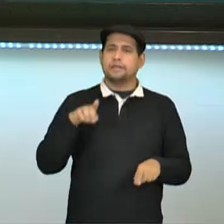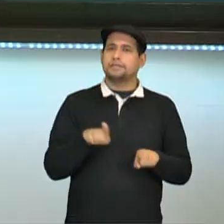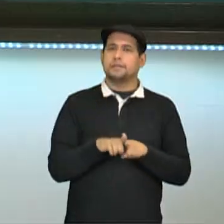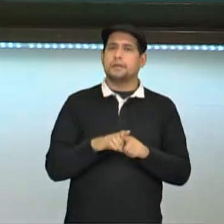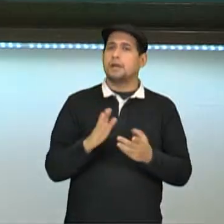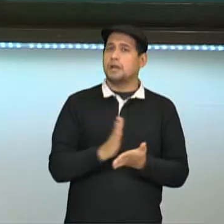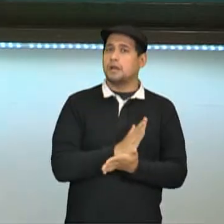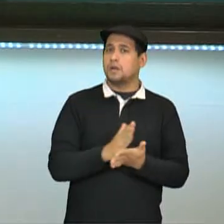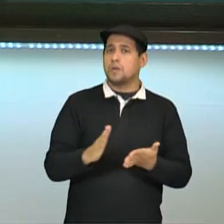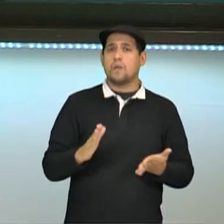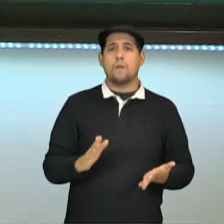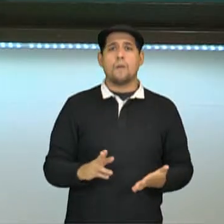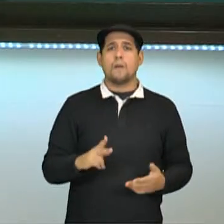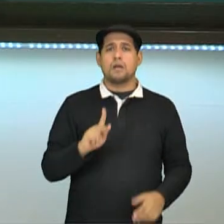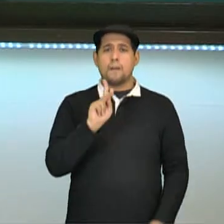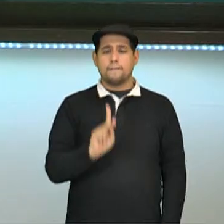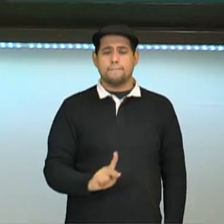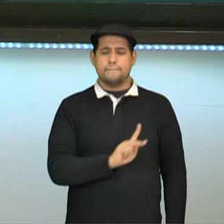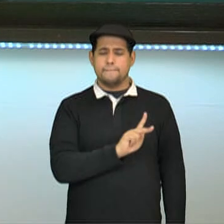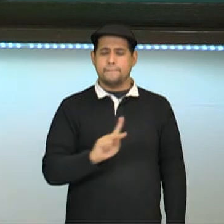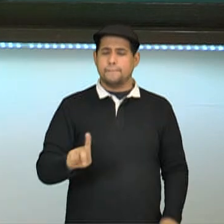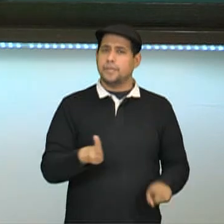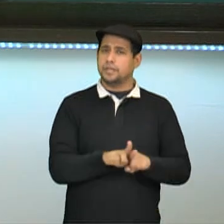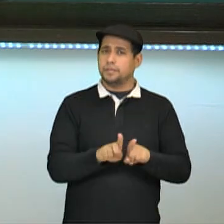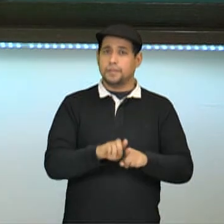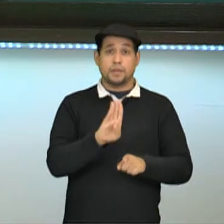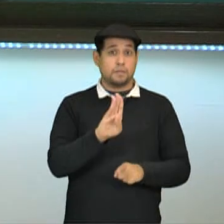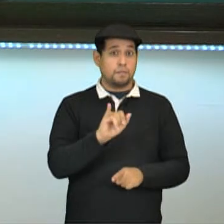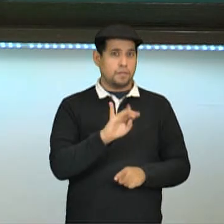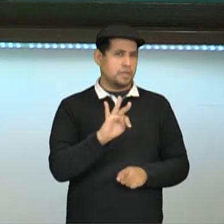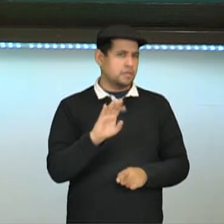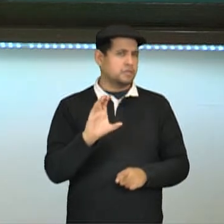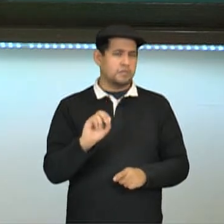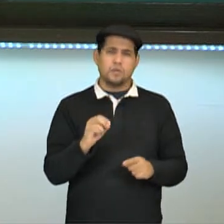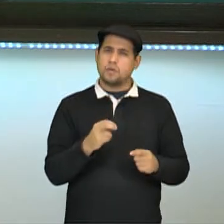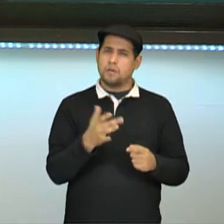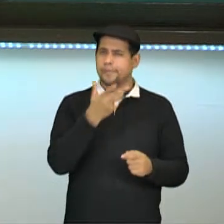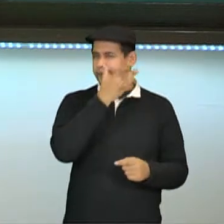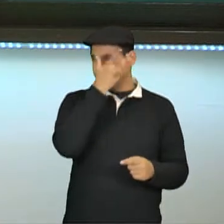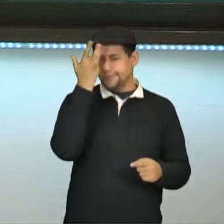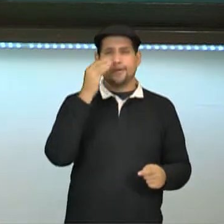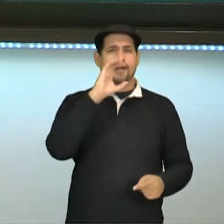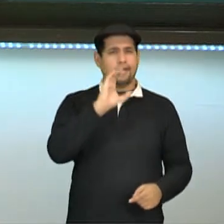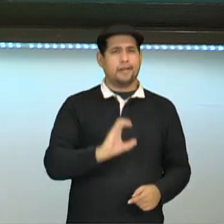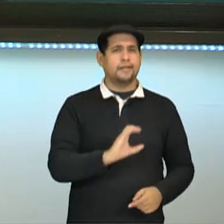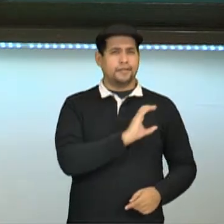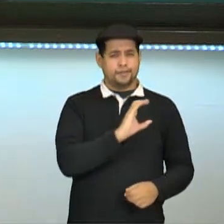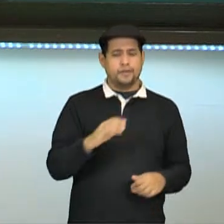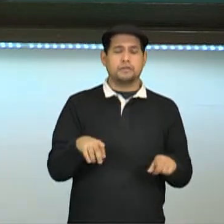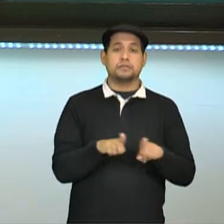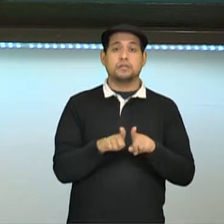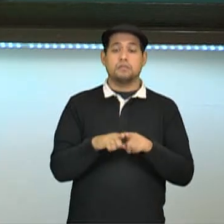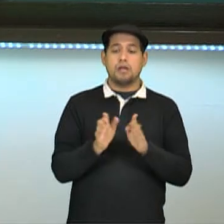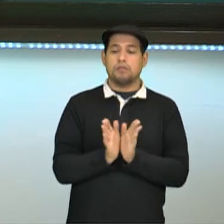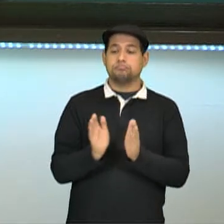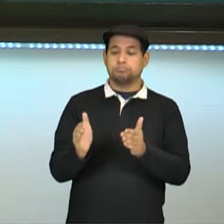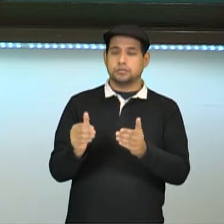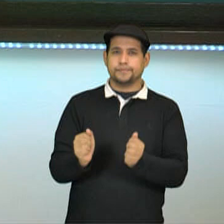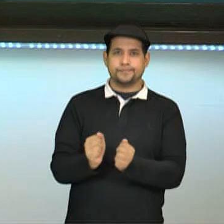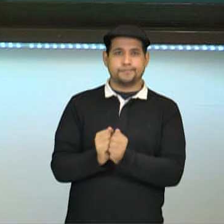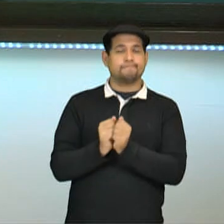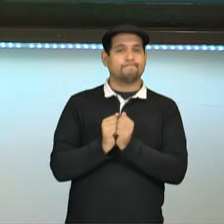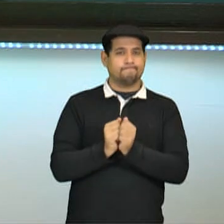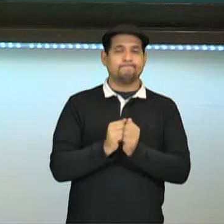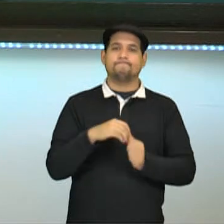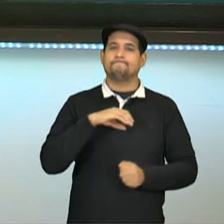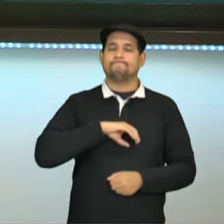eram alguns padres, bispos importantes, eram grandes pessoas que pertenciam à corte